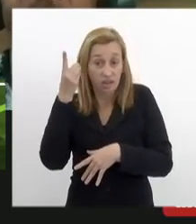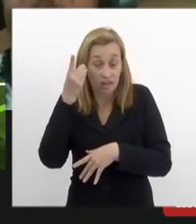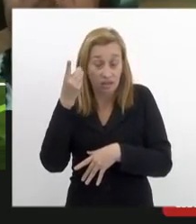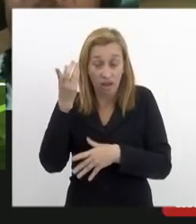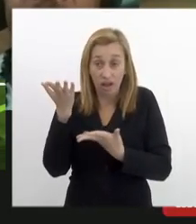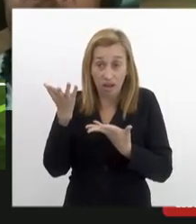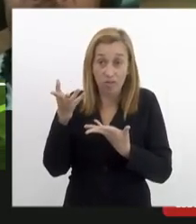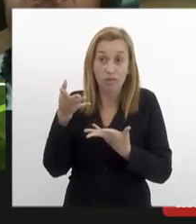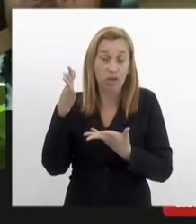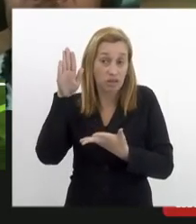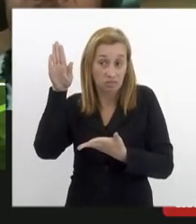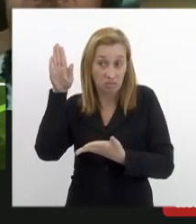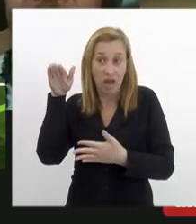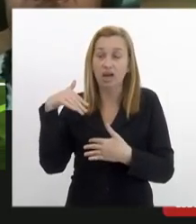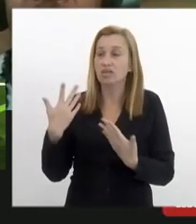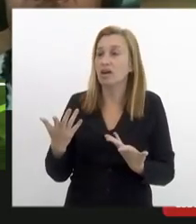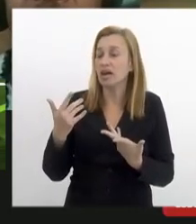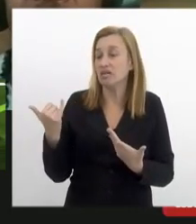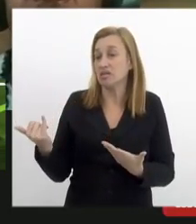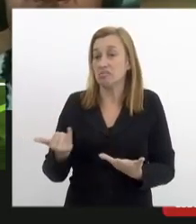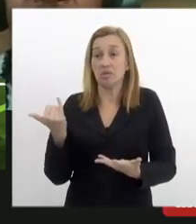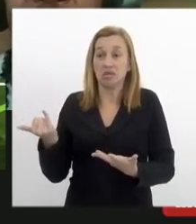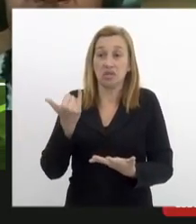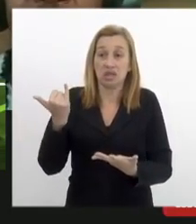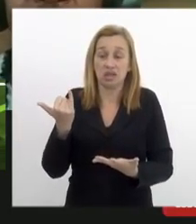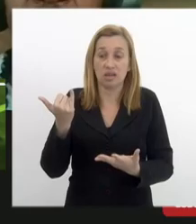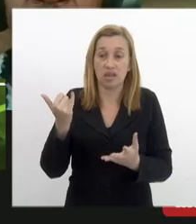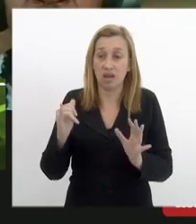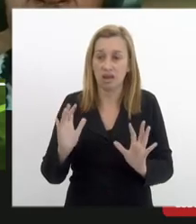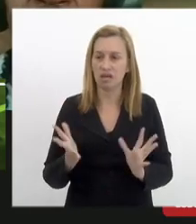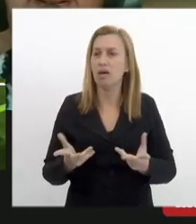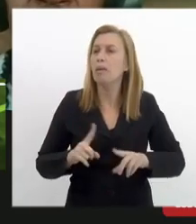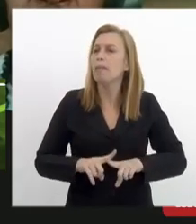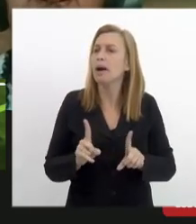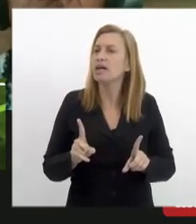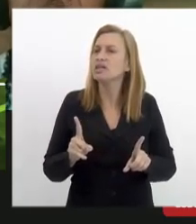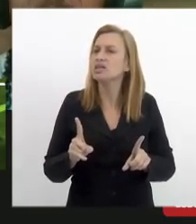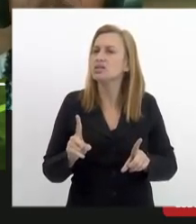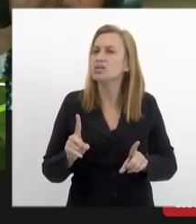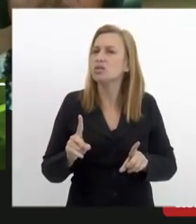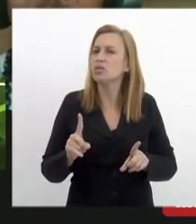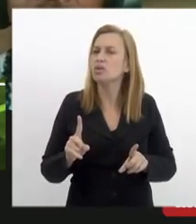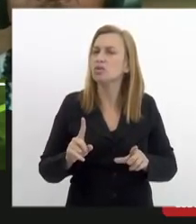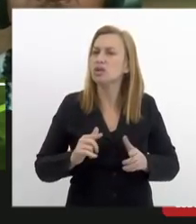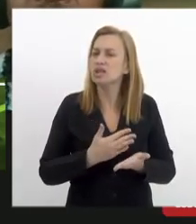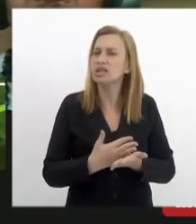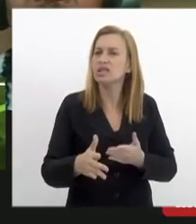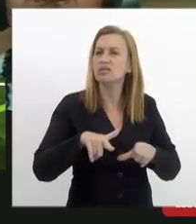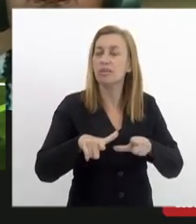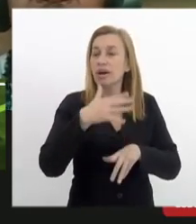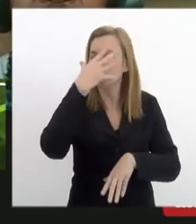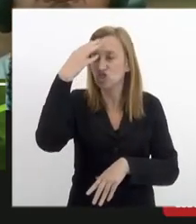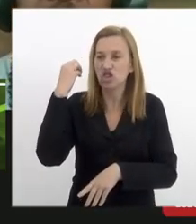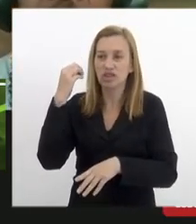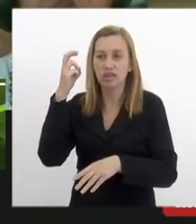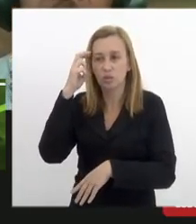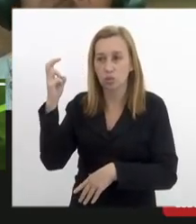é coisa importantíssima, é relevante, é nobre. Mas quando assumem, então esquece da cultura.